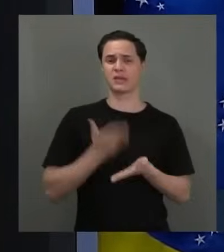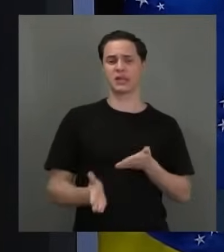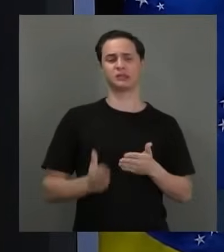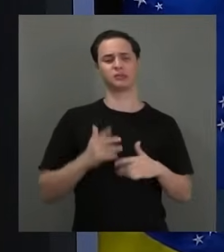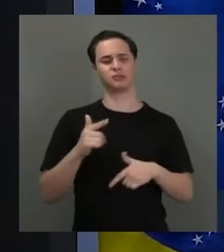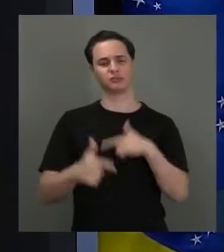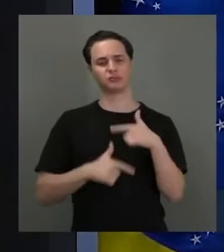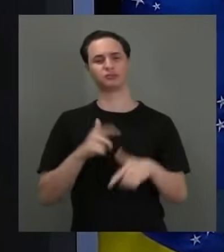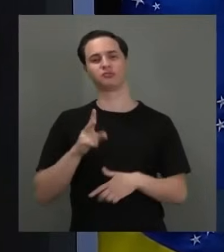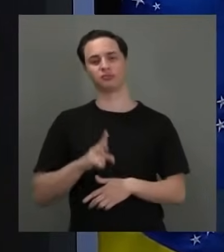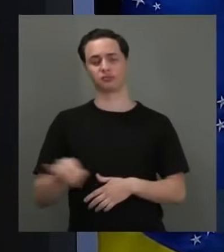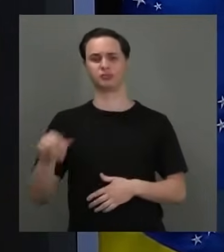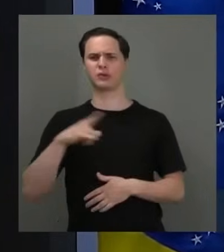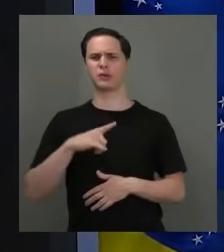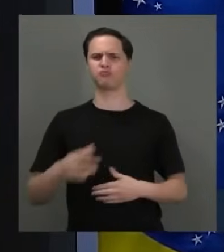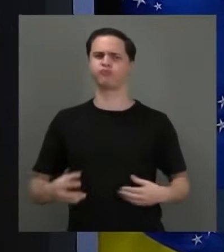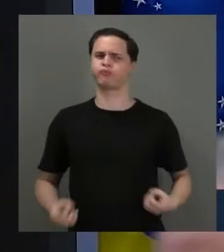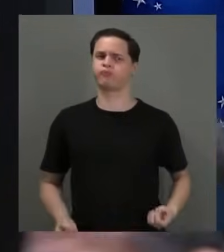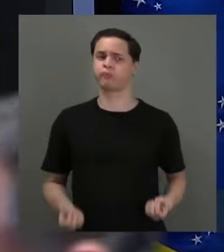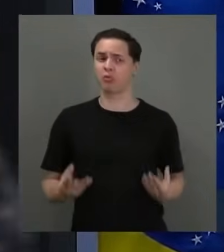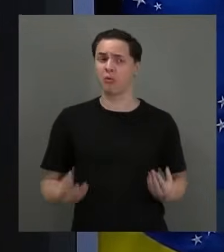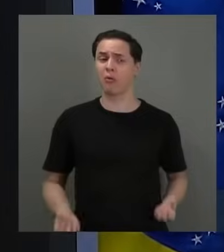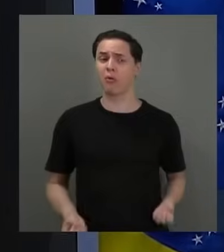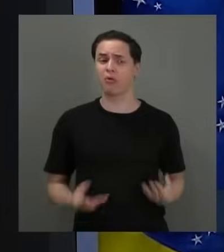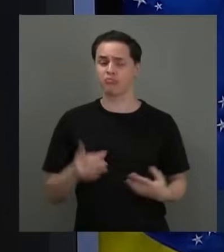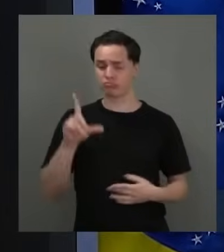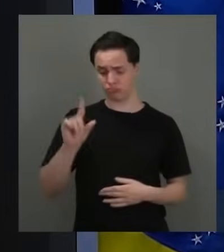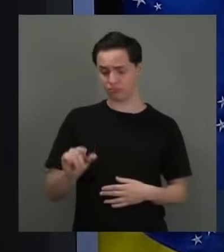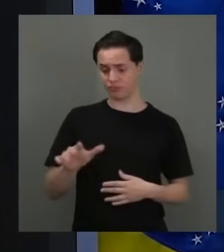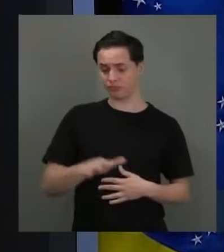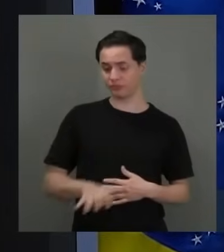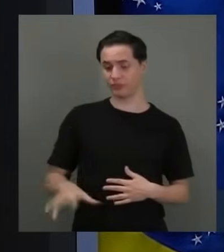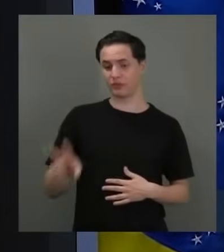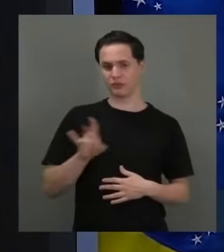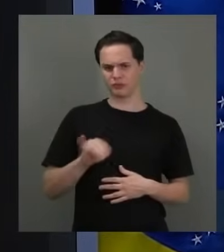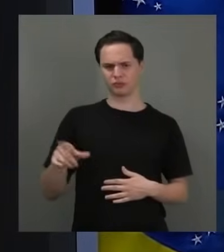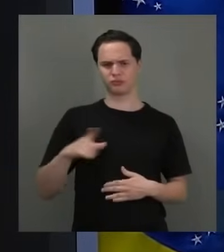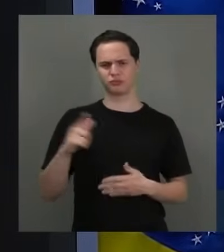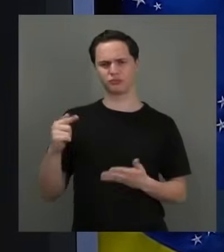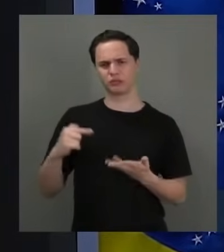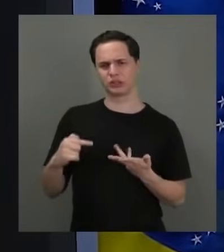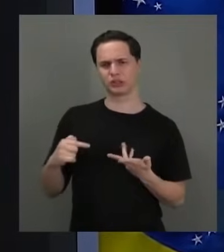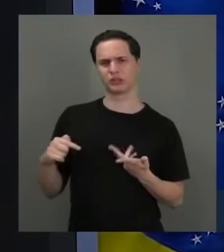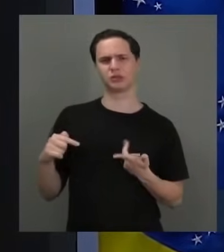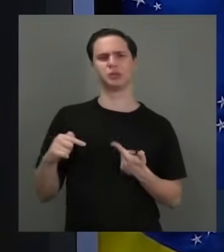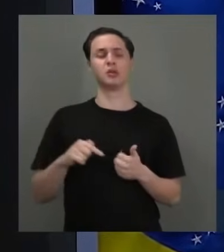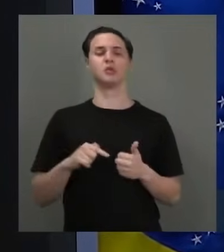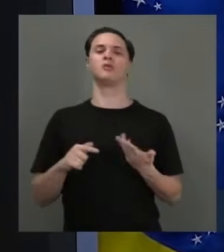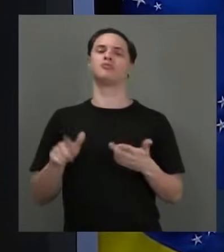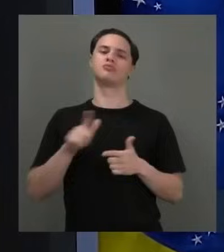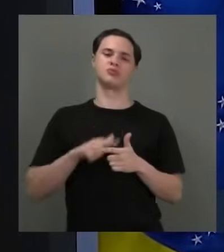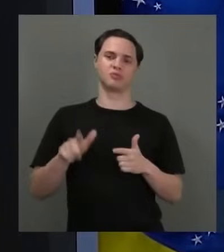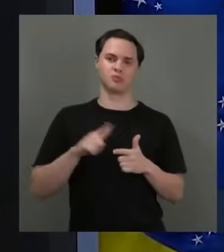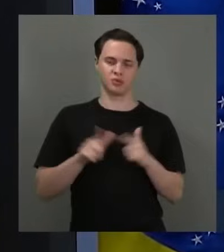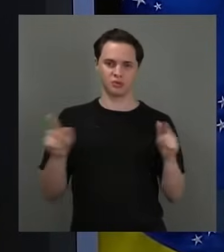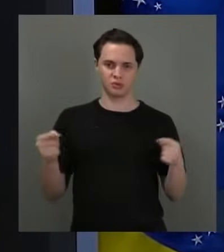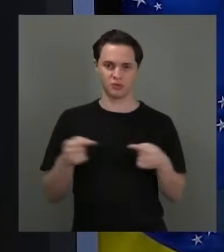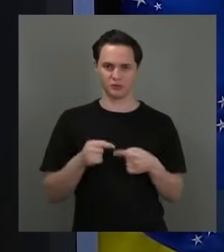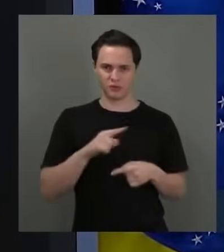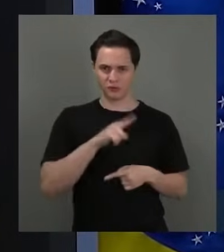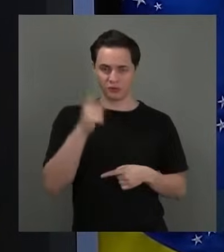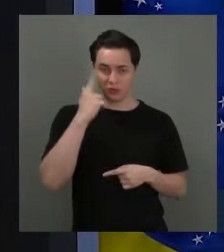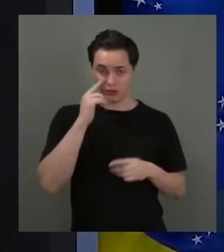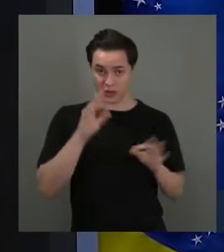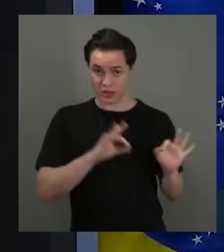empregos, significa que vão gastar menos no comércio e isso vai ter uma série de problemas associados. Para quem está assistindo e está pensando